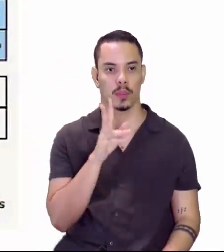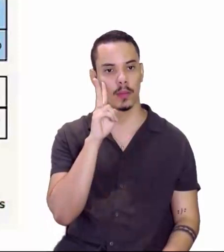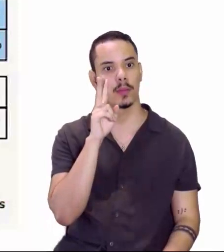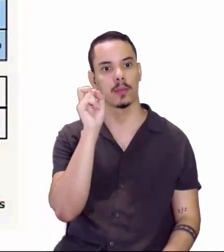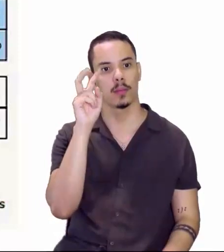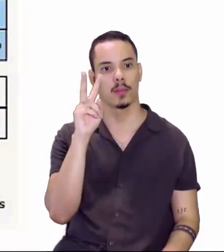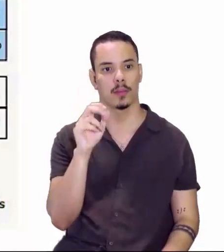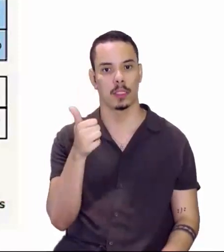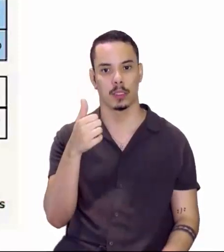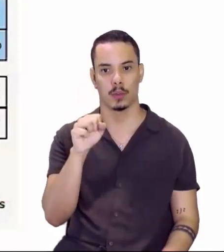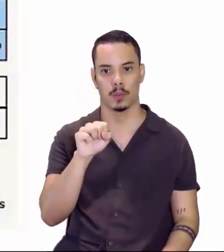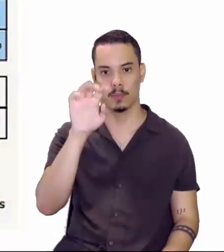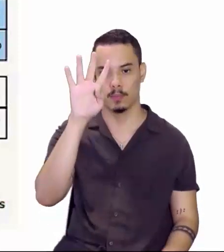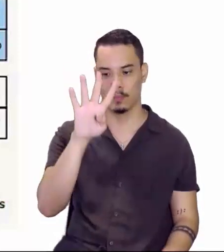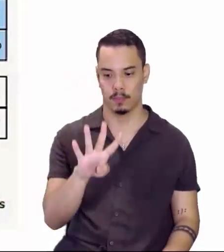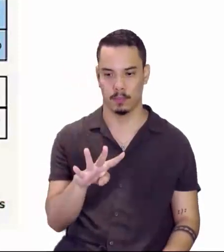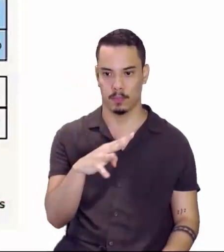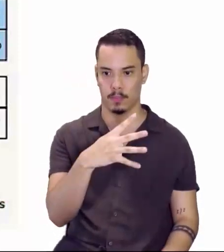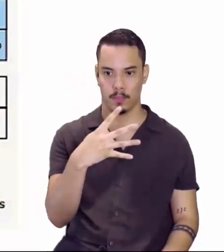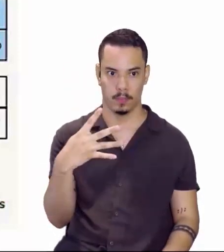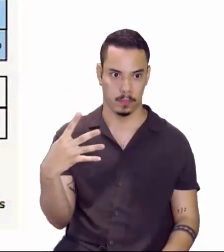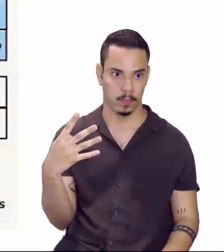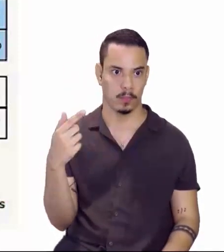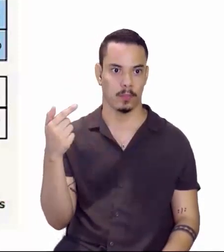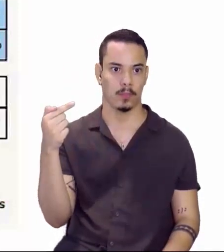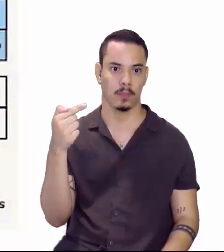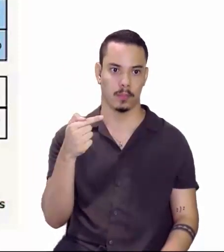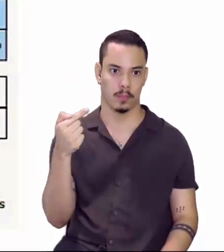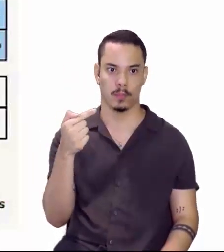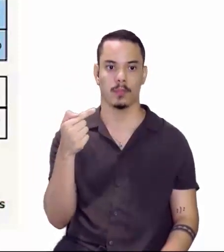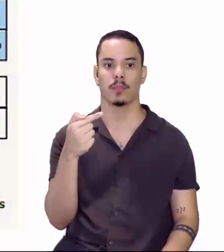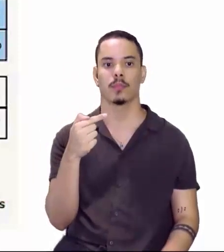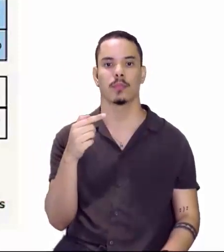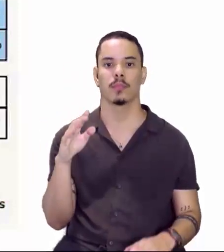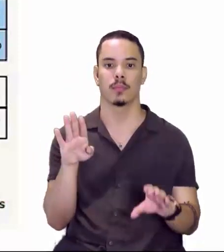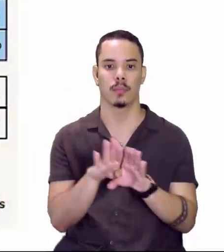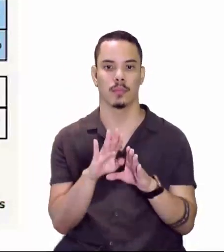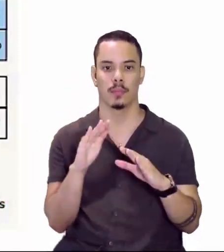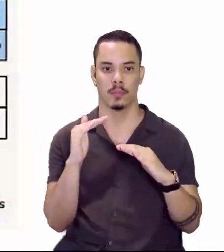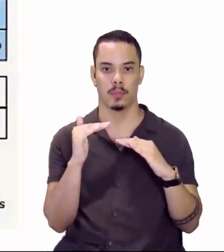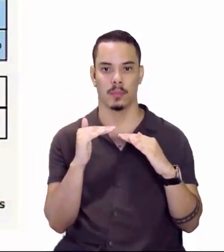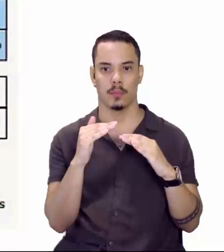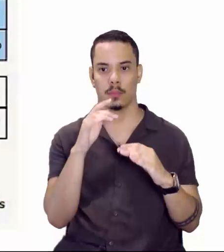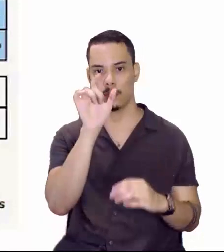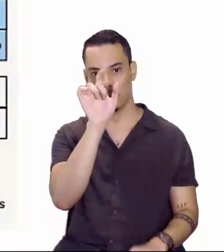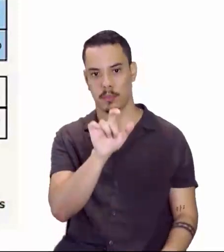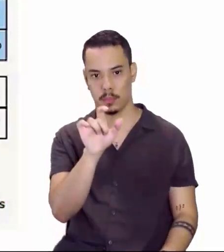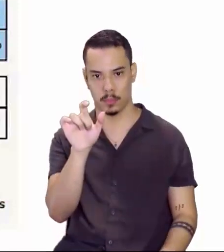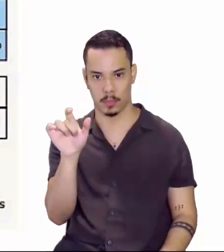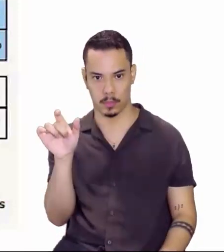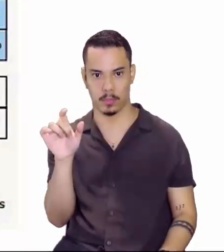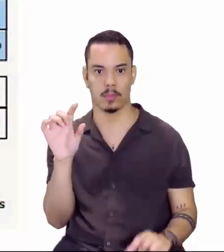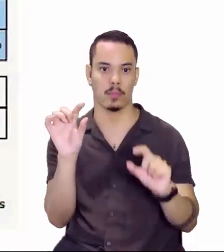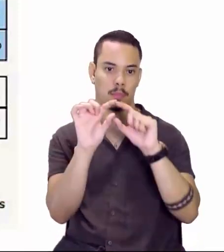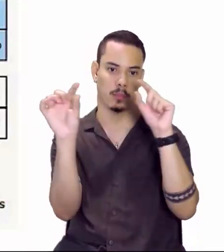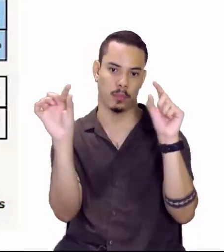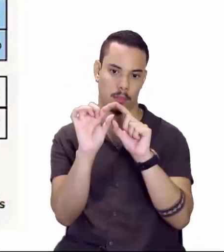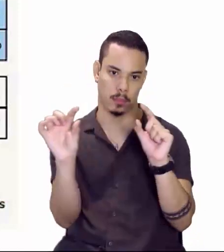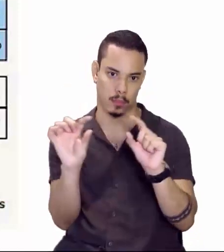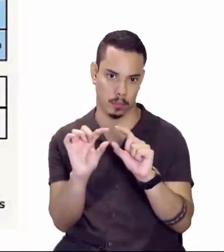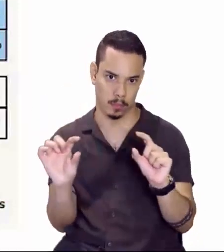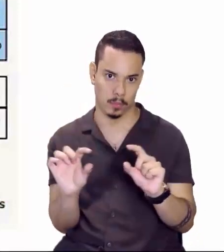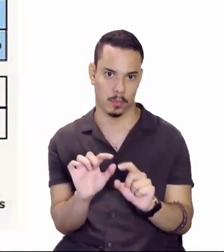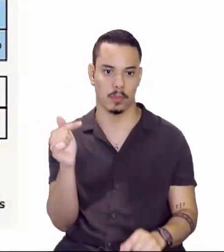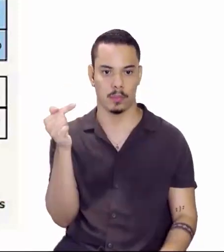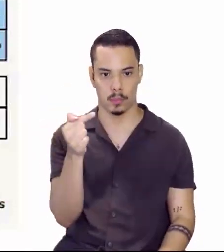colunas verticais, 7 colunas horizontais. Aí nós temos aqui os elementos químicos,